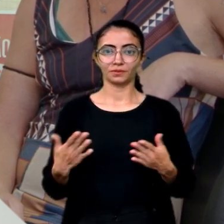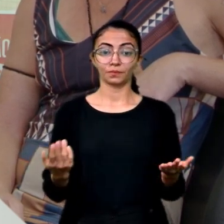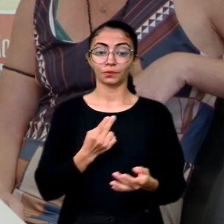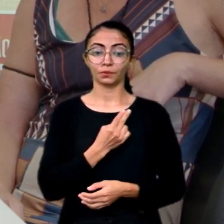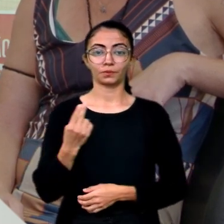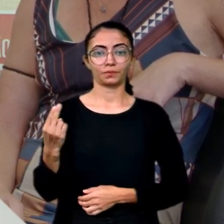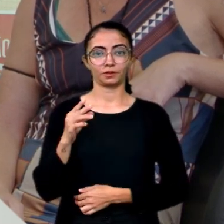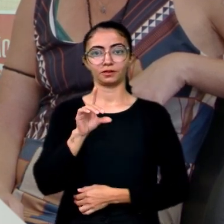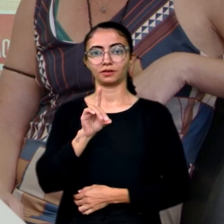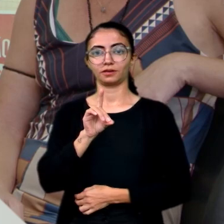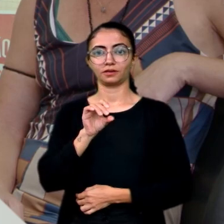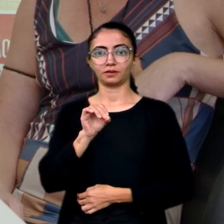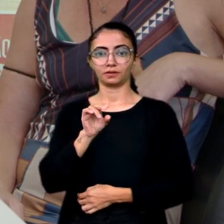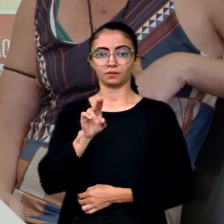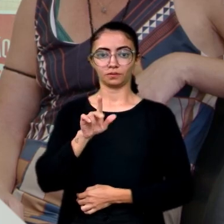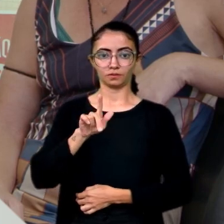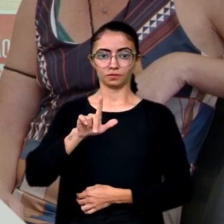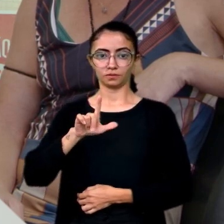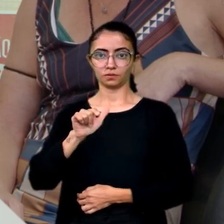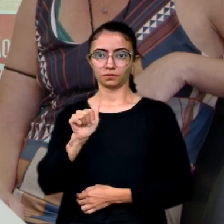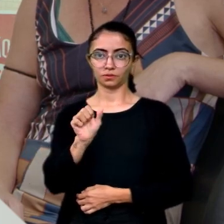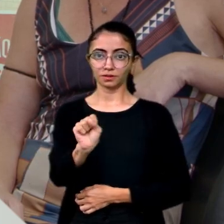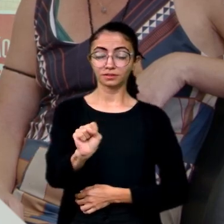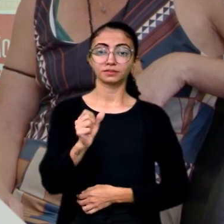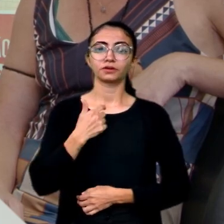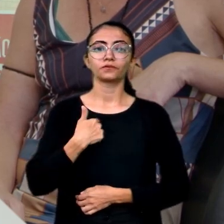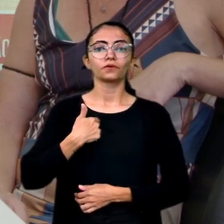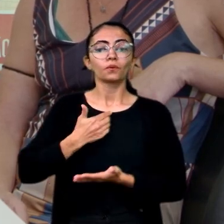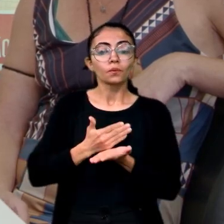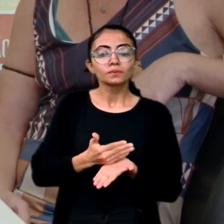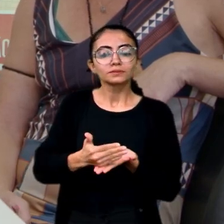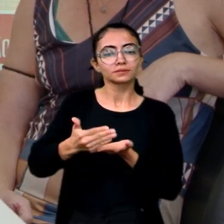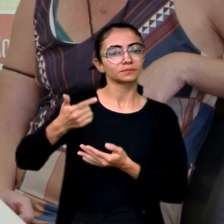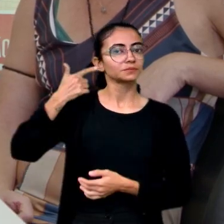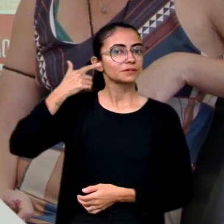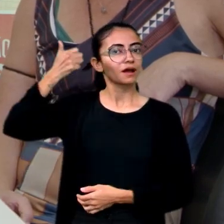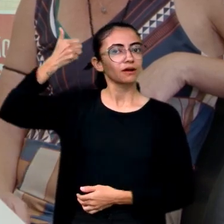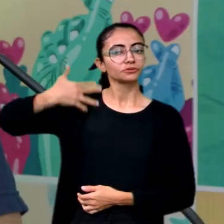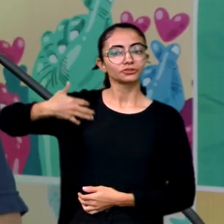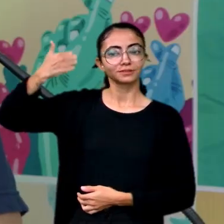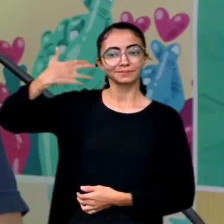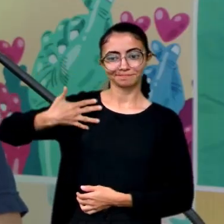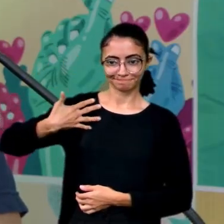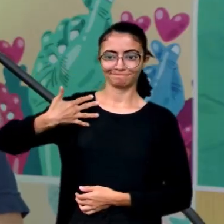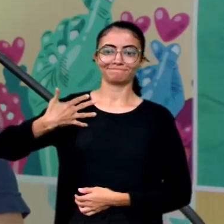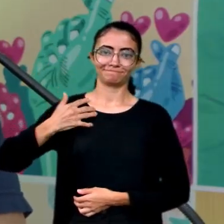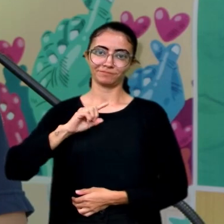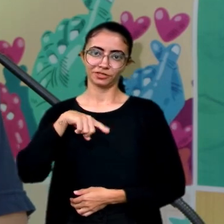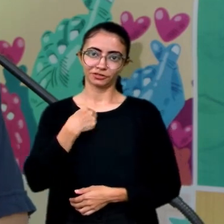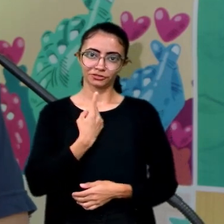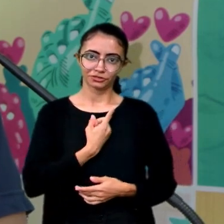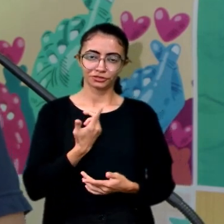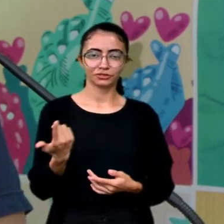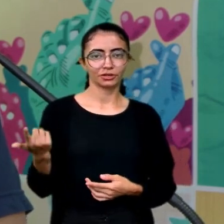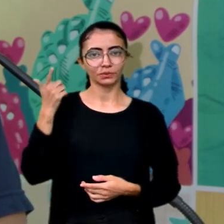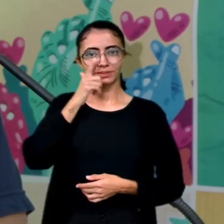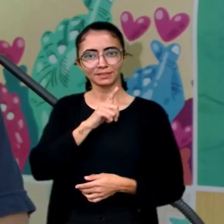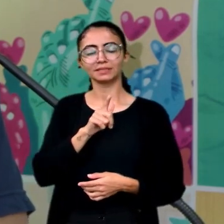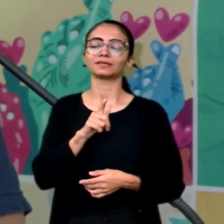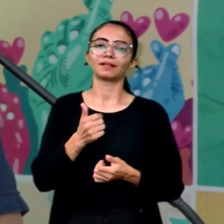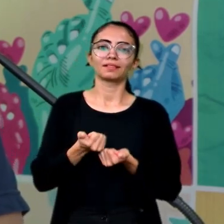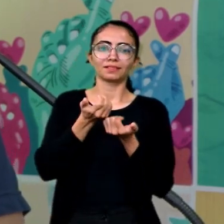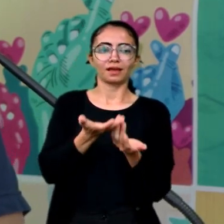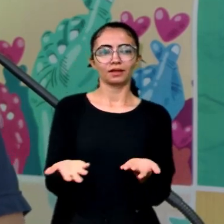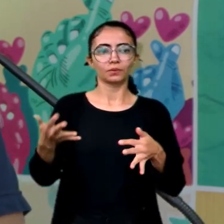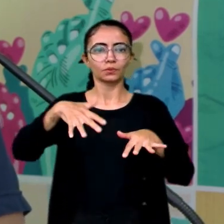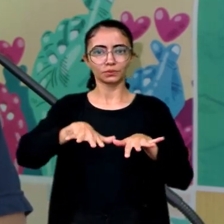e eu vou começar aqui fazendo uma audiodescrição por ser uma das nossas prerrogativas para que possamos levar a inclusão a quem